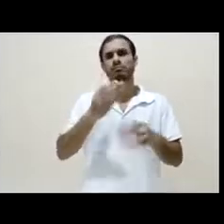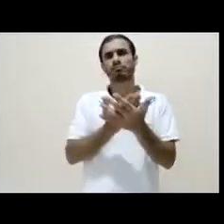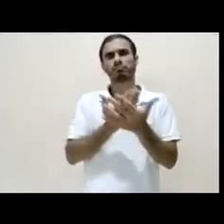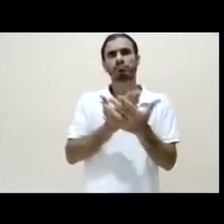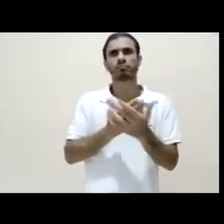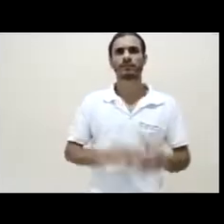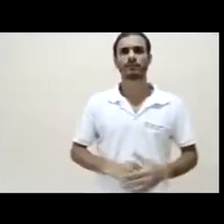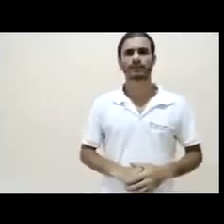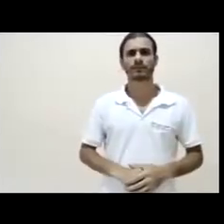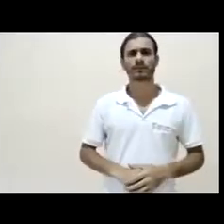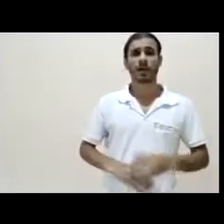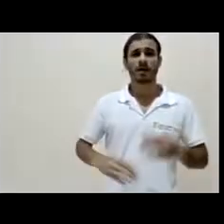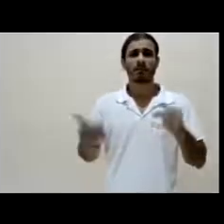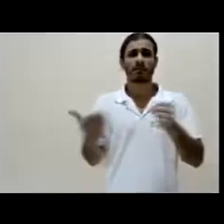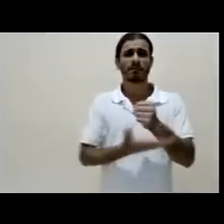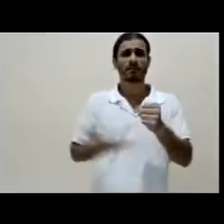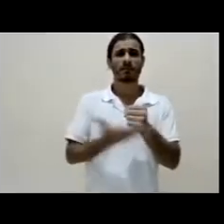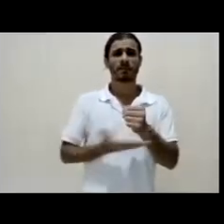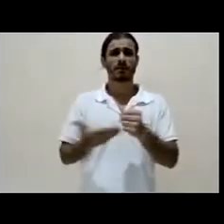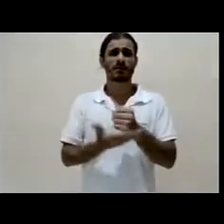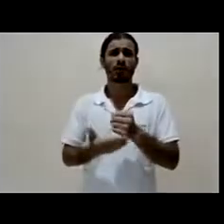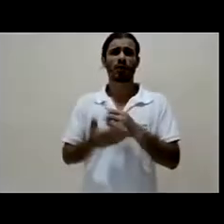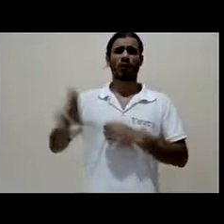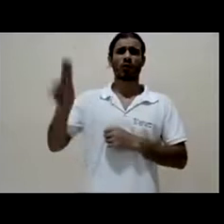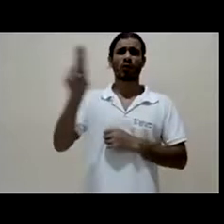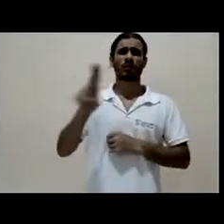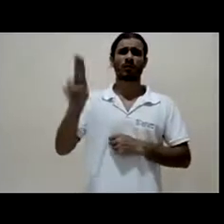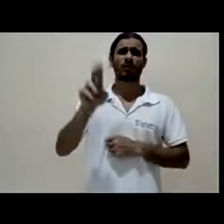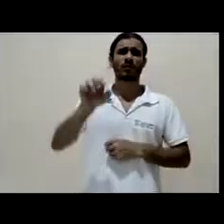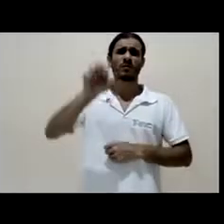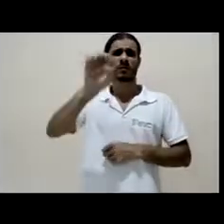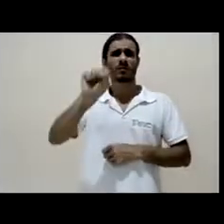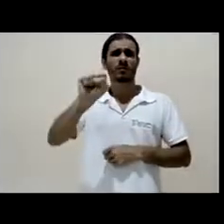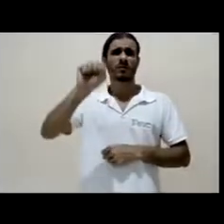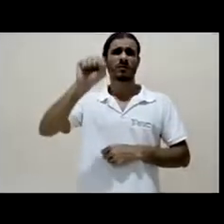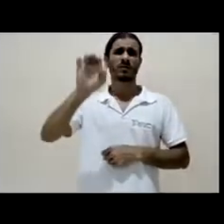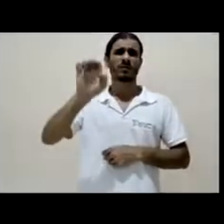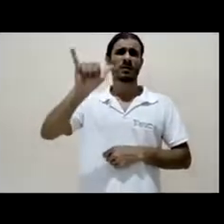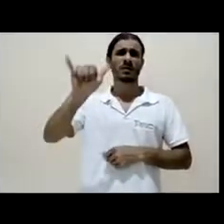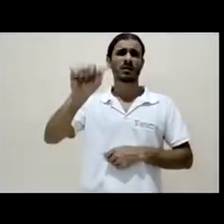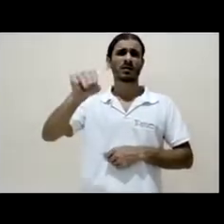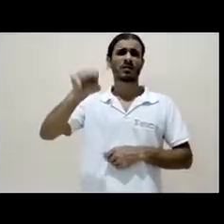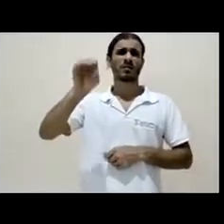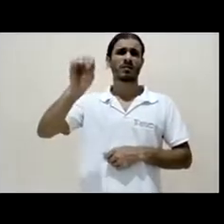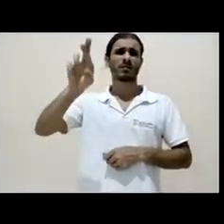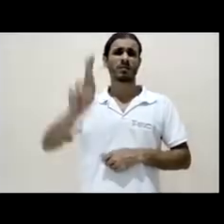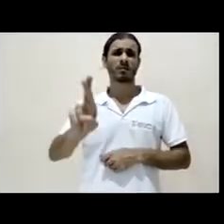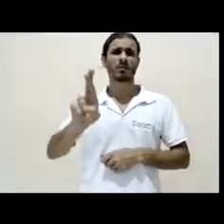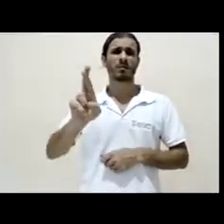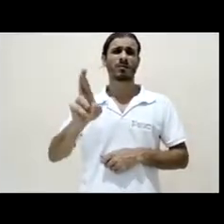Para o embasamento teórico, a gente está trazendo o Simon Papert, porque ele é considerado o precursor da robótica,